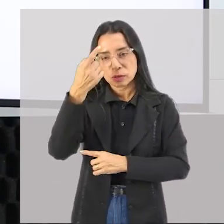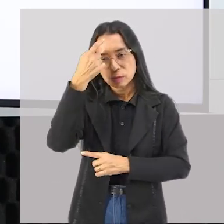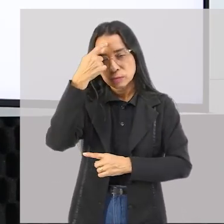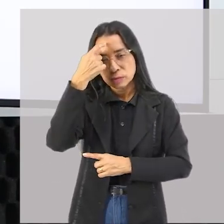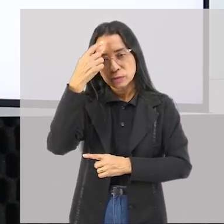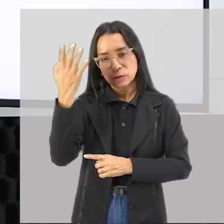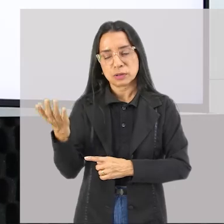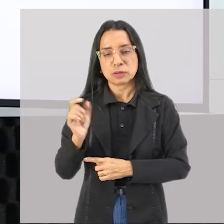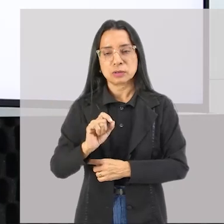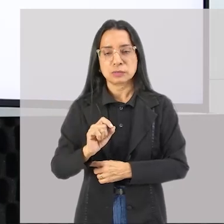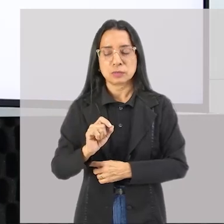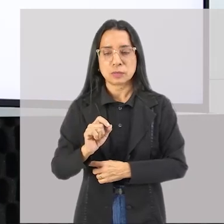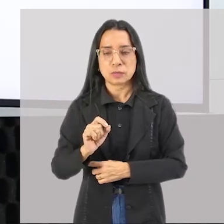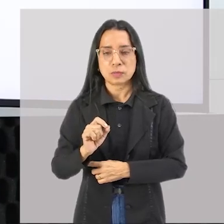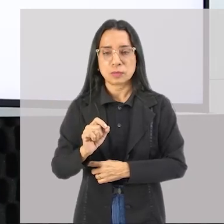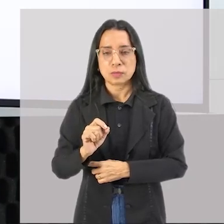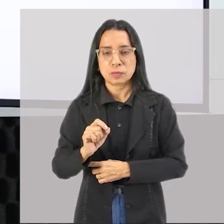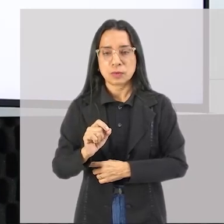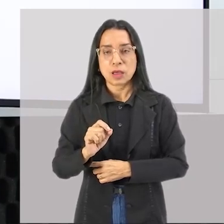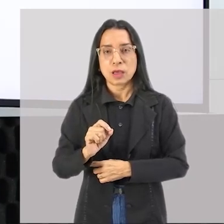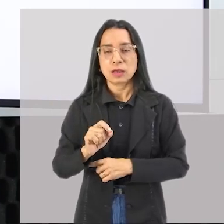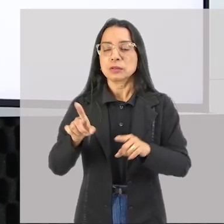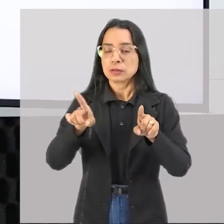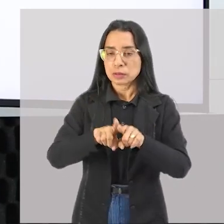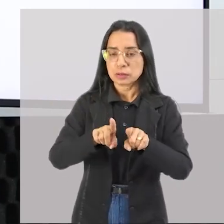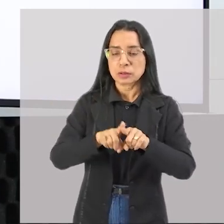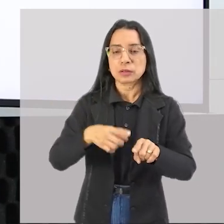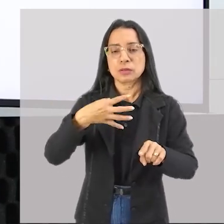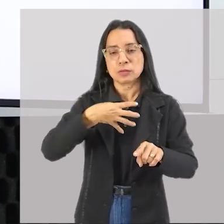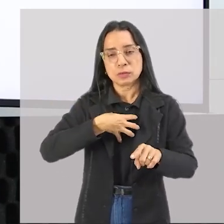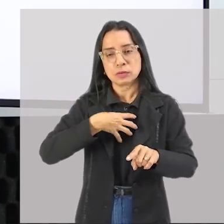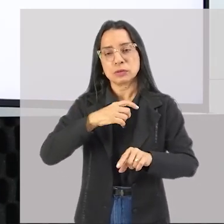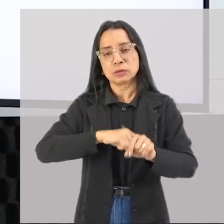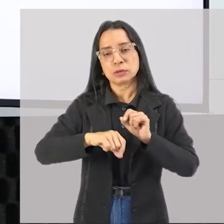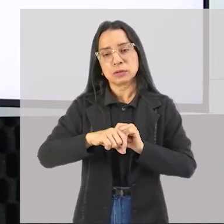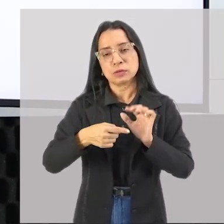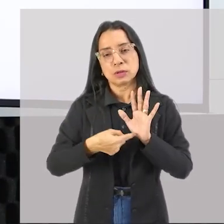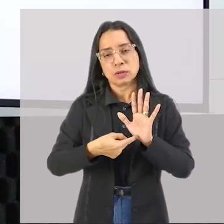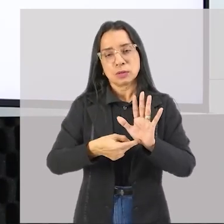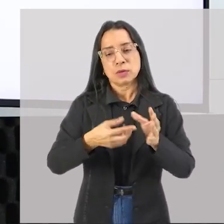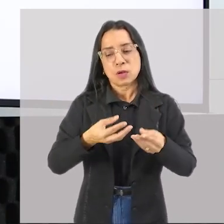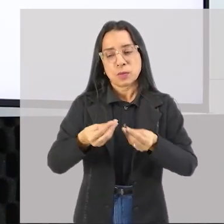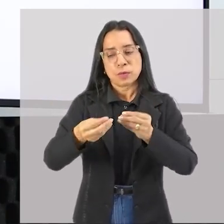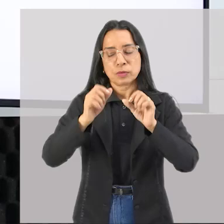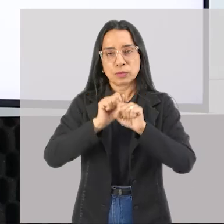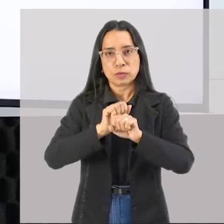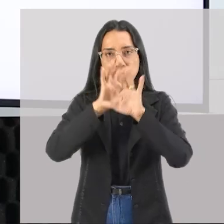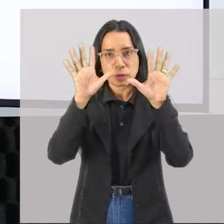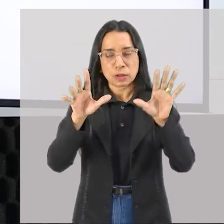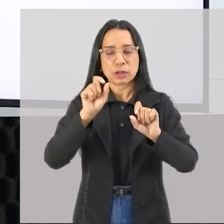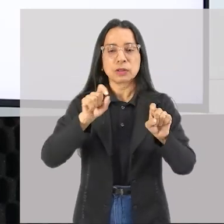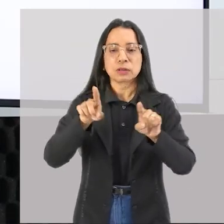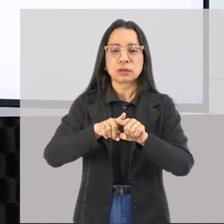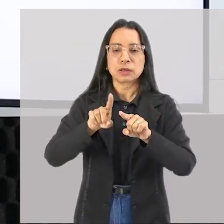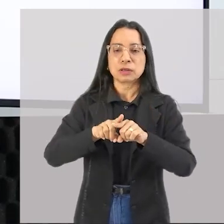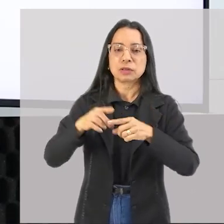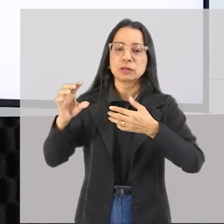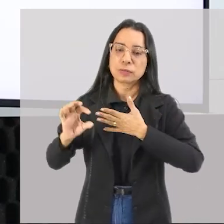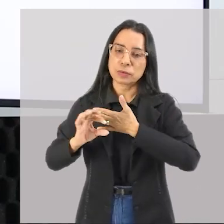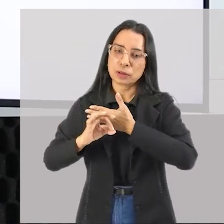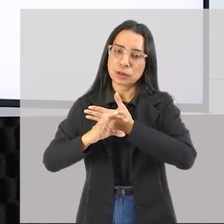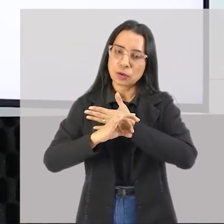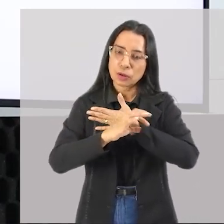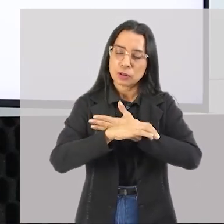organização das ideias e dos sentidos que oferecem clareza e coesão